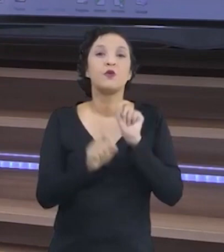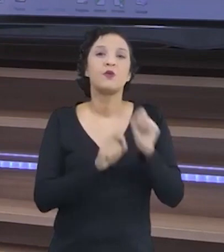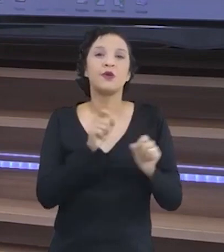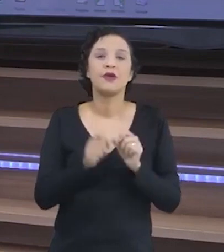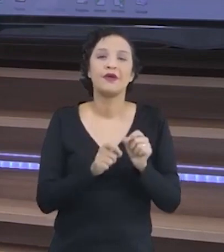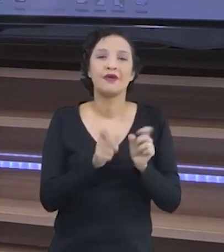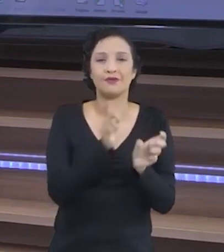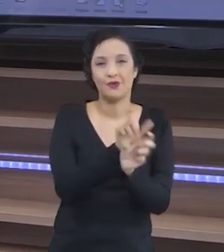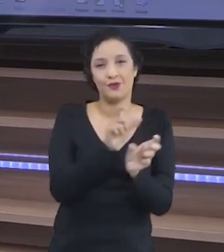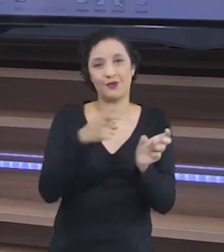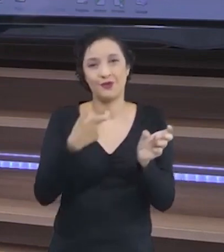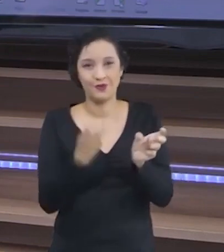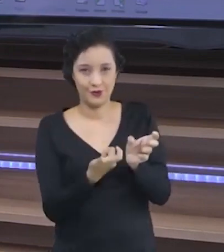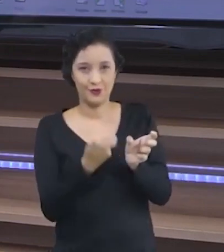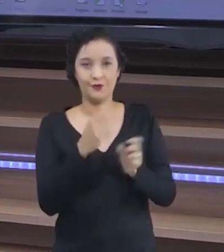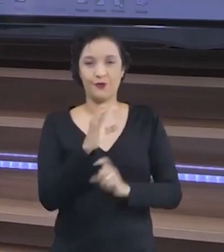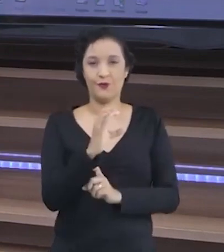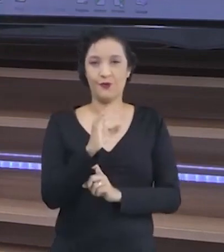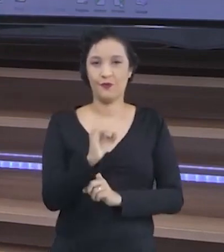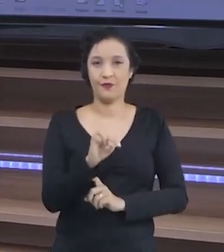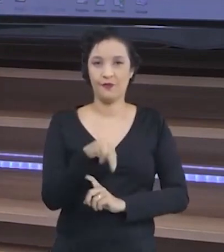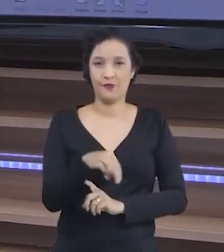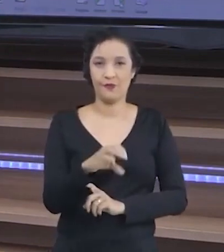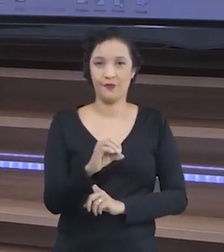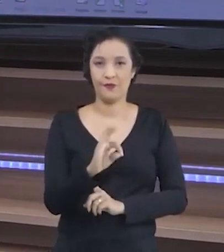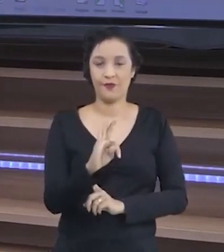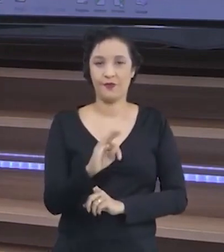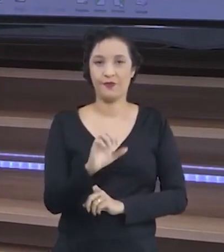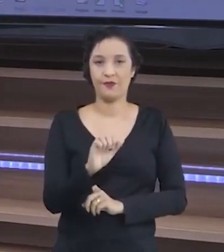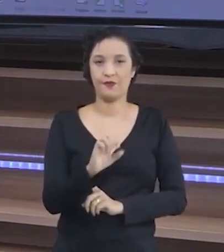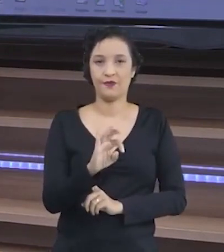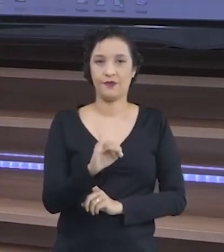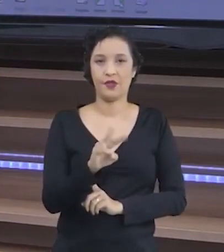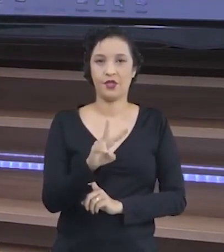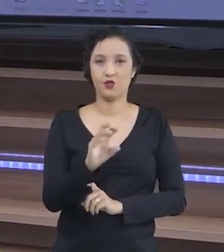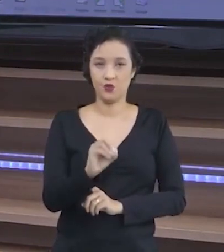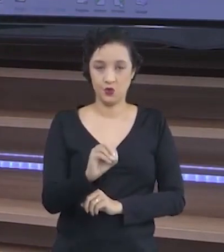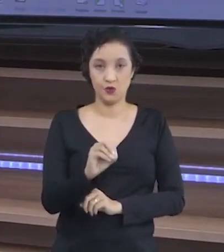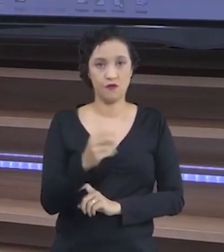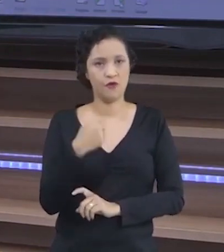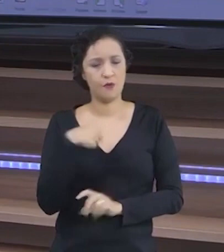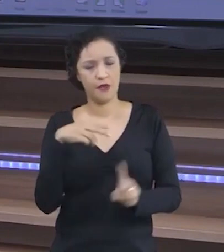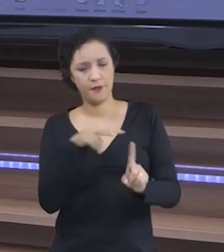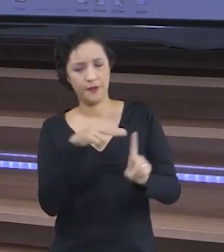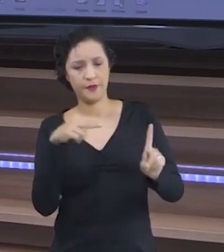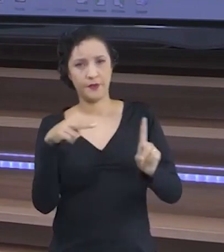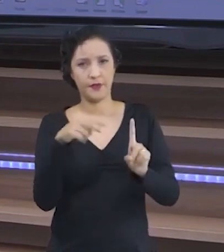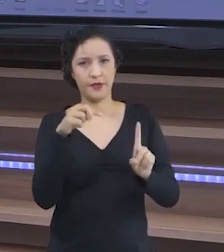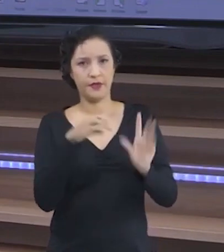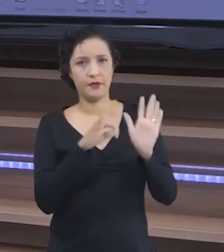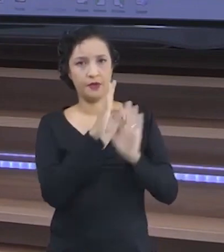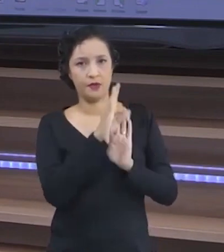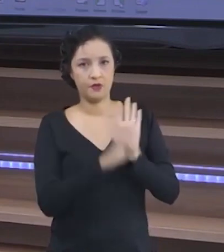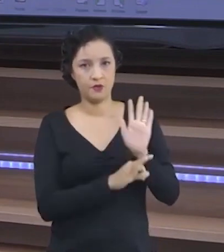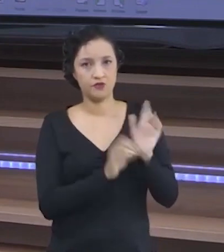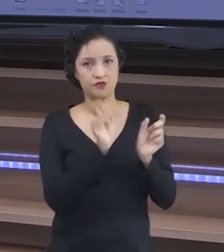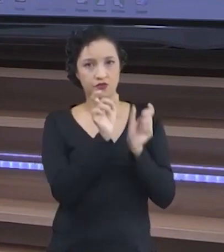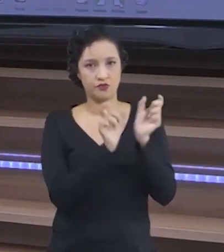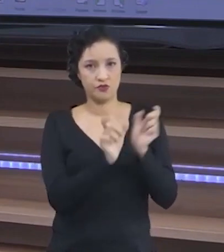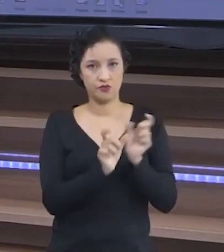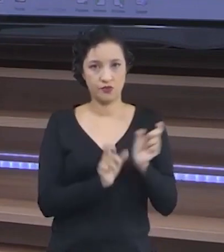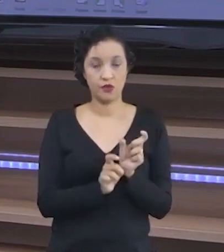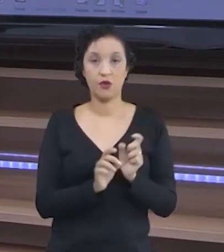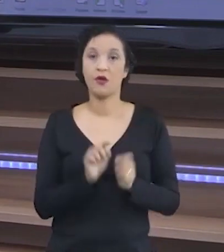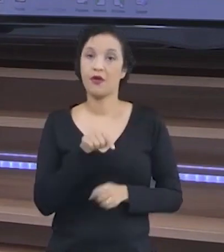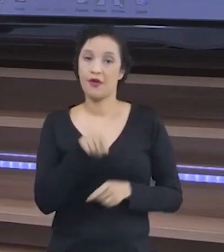minhas interpretações acerca da música. As palavras, dentro desse contexto, dessa música